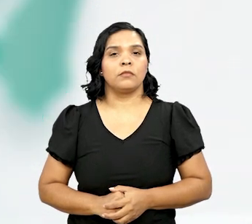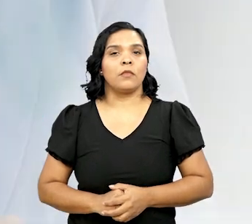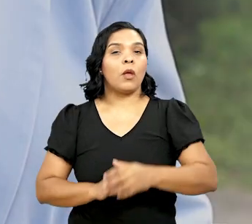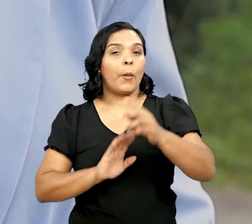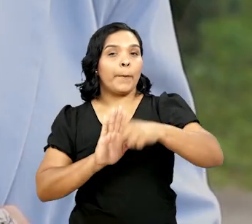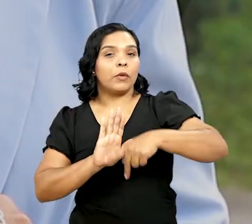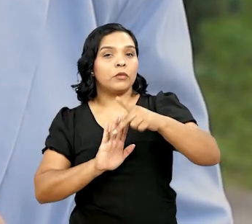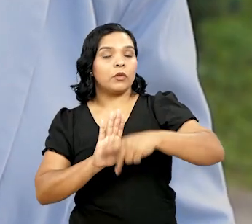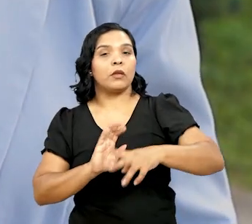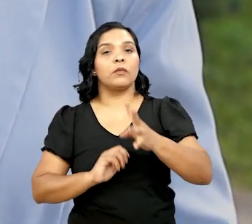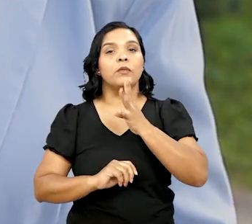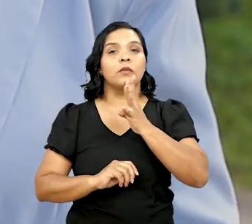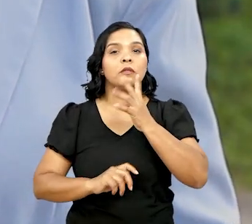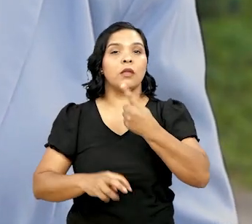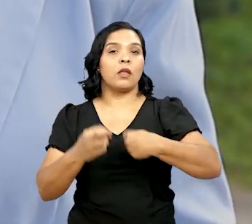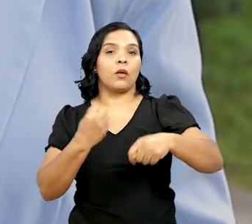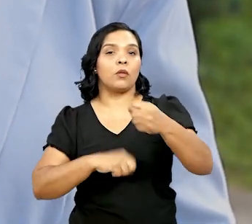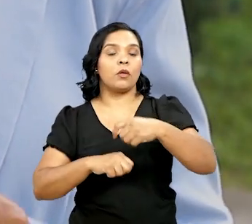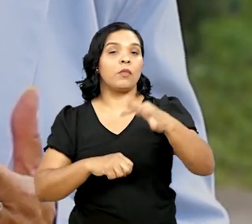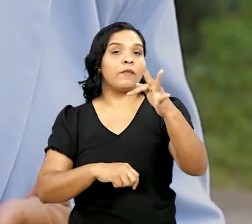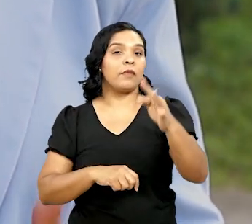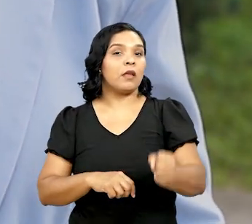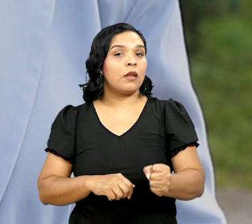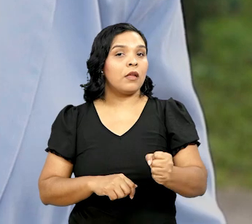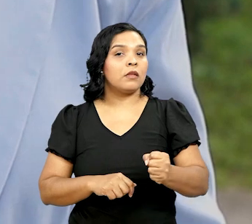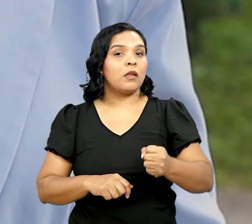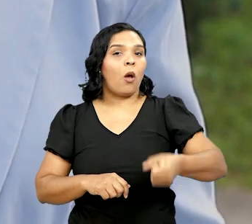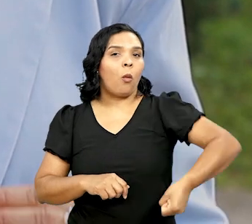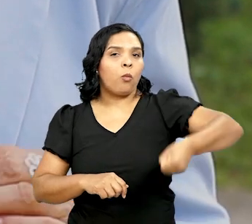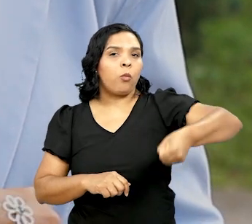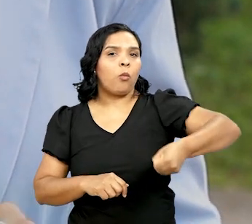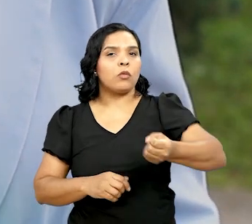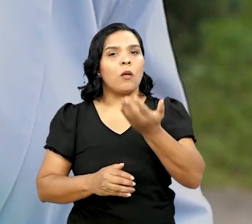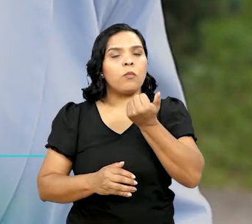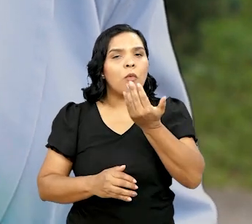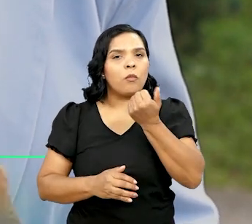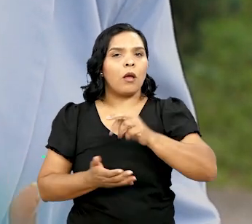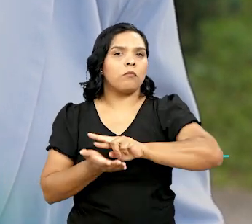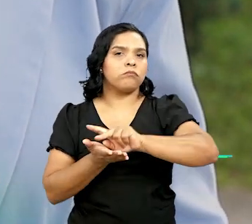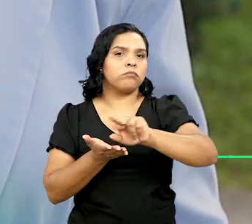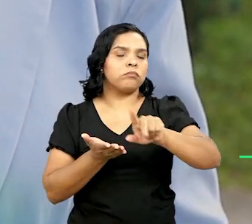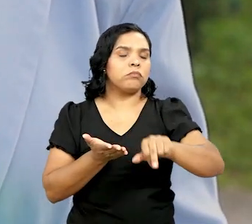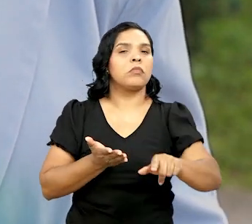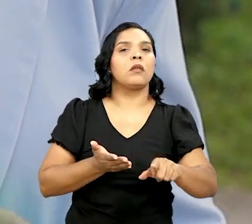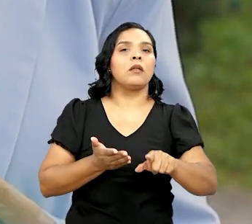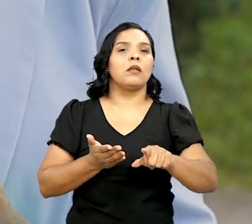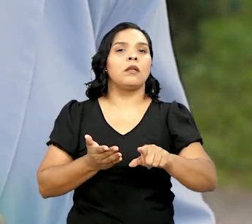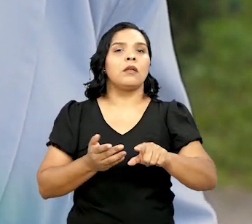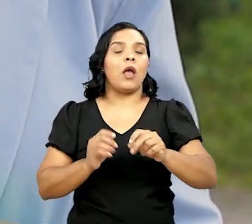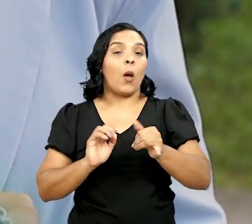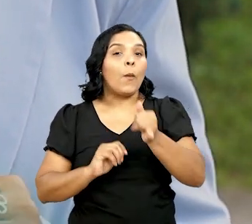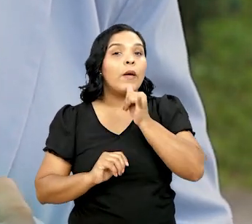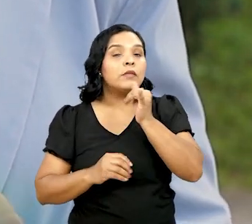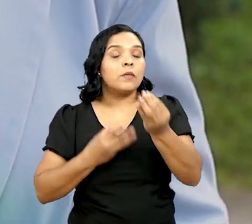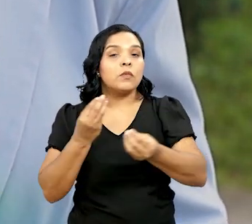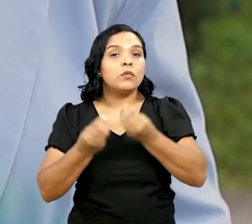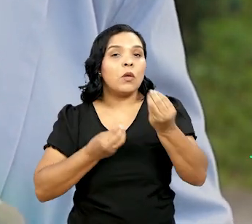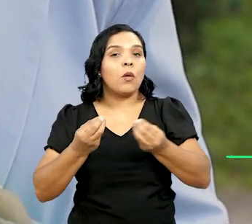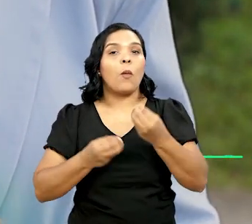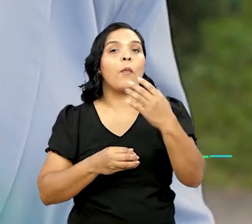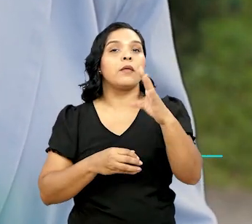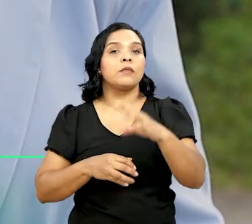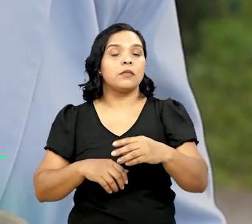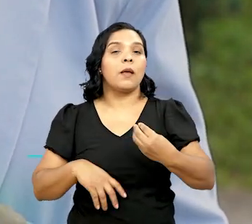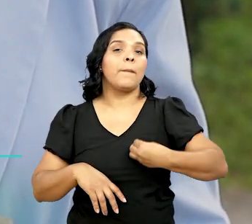O projeto Conhecendo a Economia Feirense, o custo da cesta básica e indicadores socioeconômicos é um exemplo de como a ciência